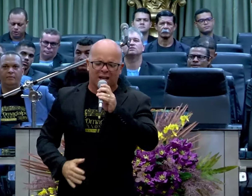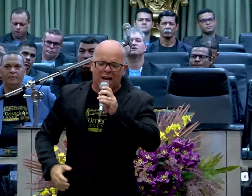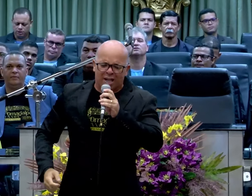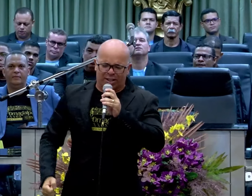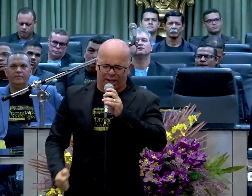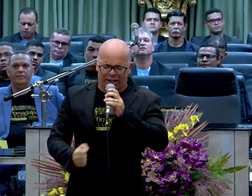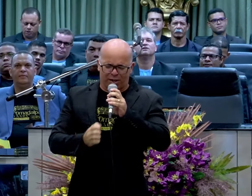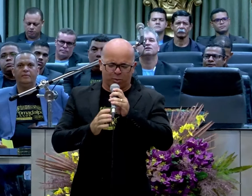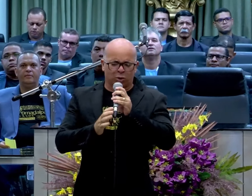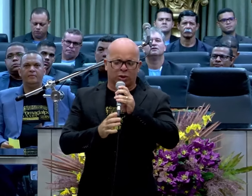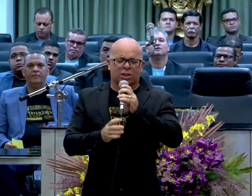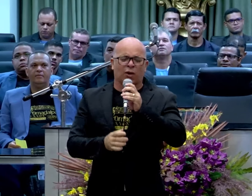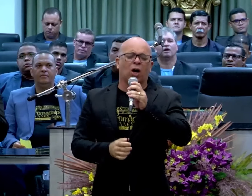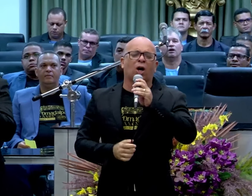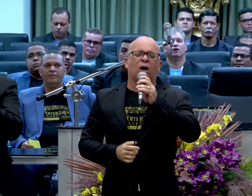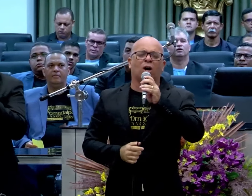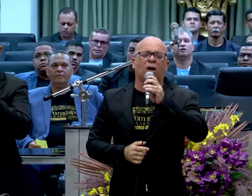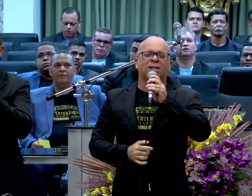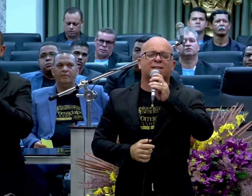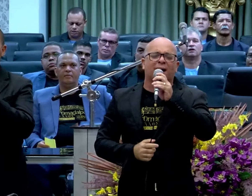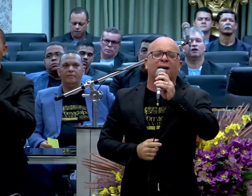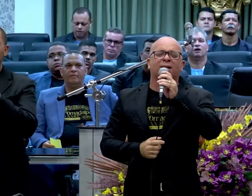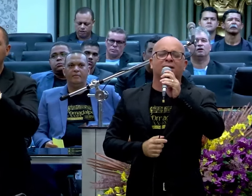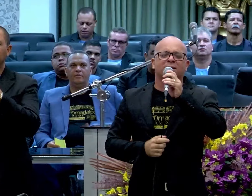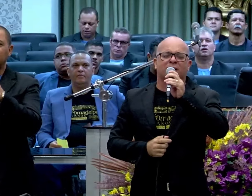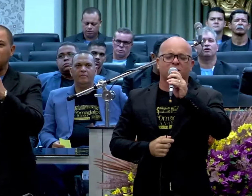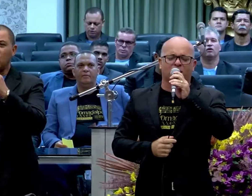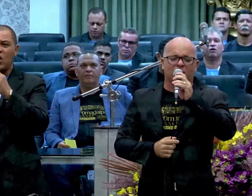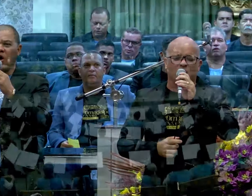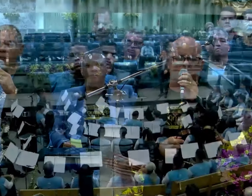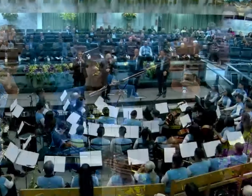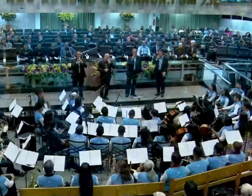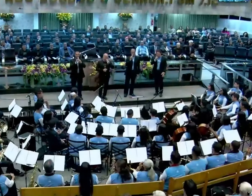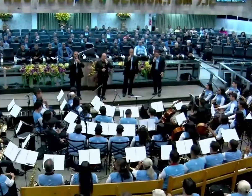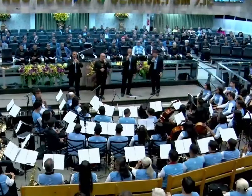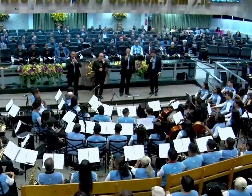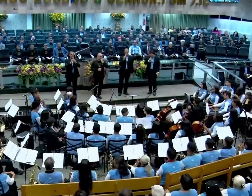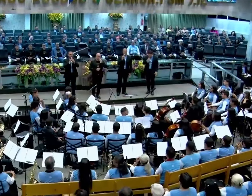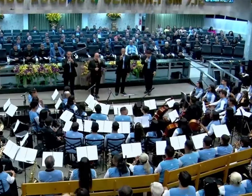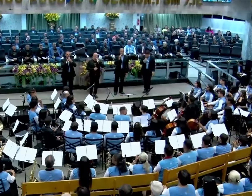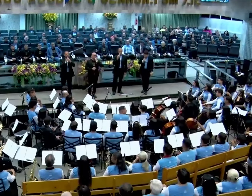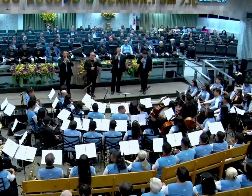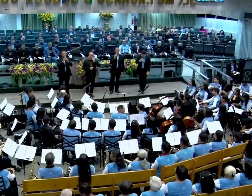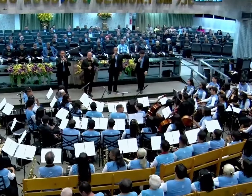Jesus. Temos força em teu nome,